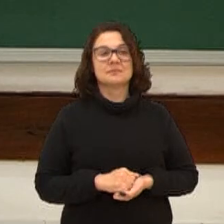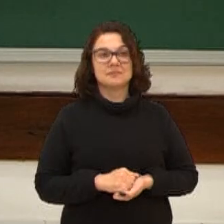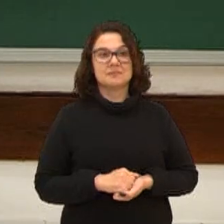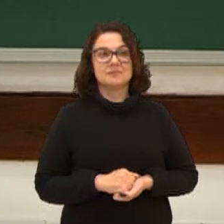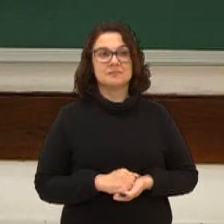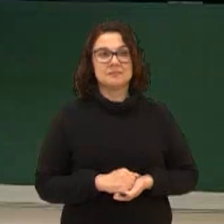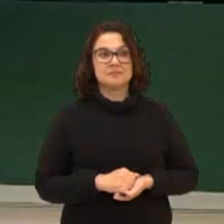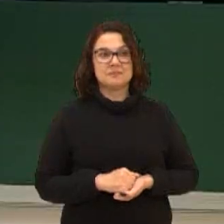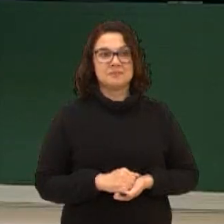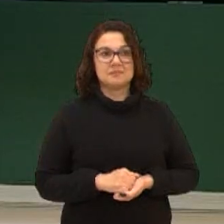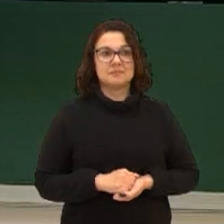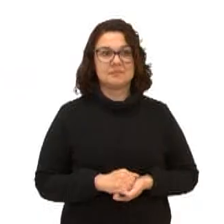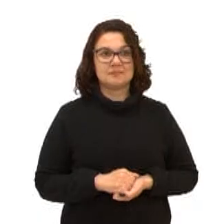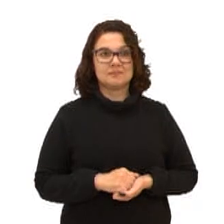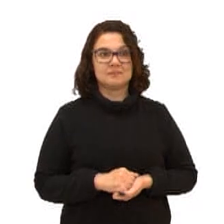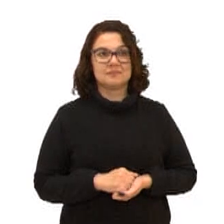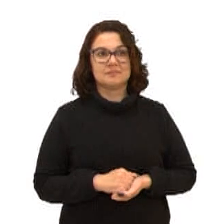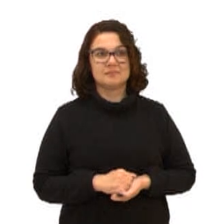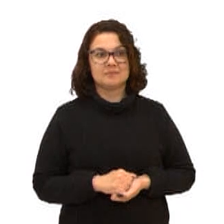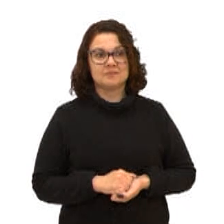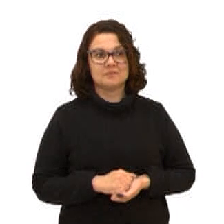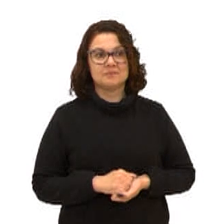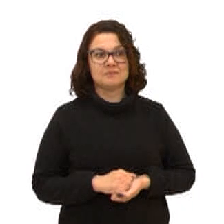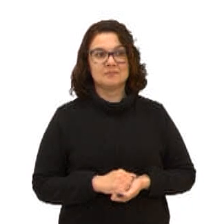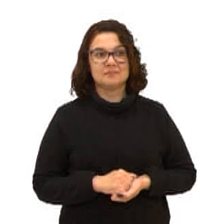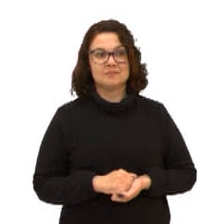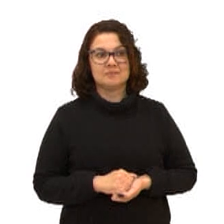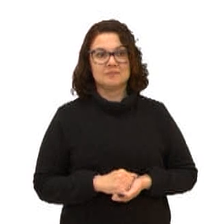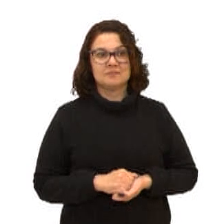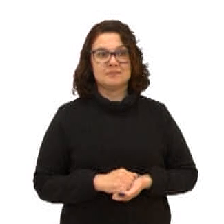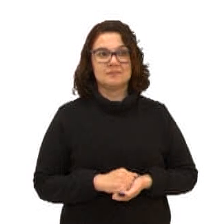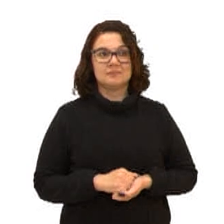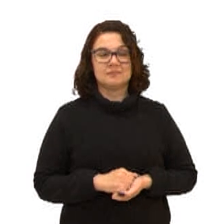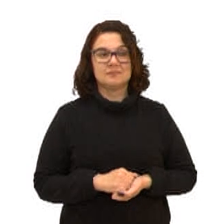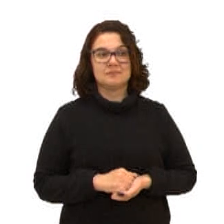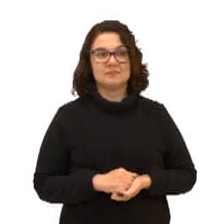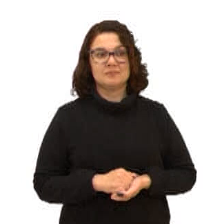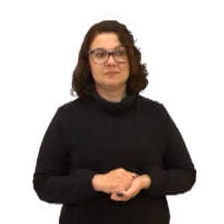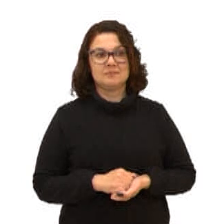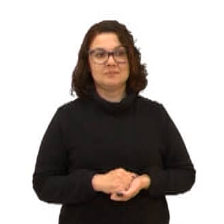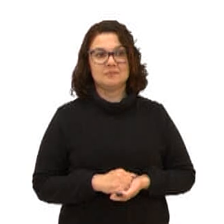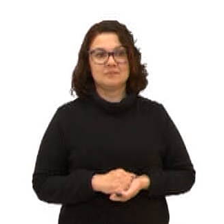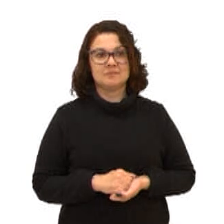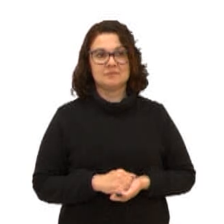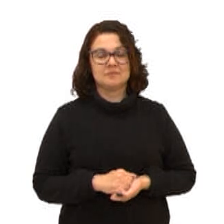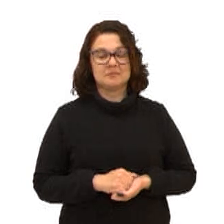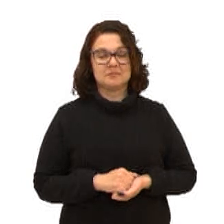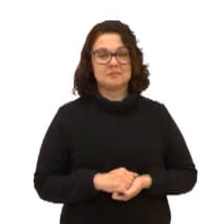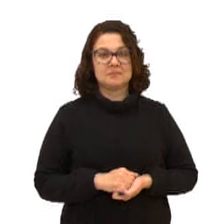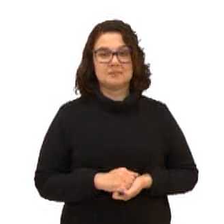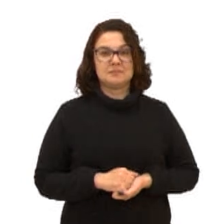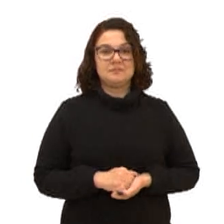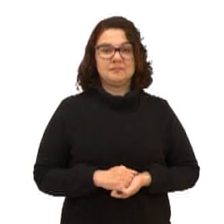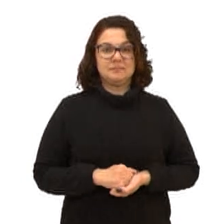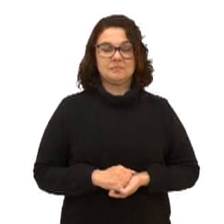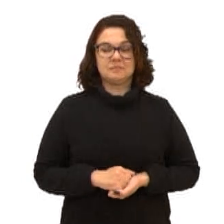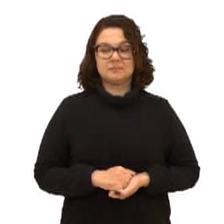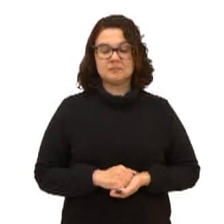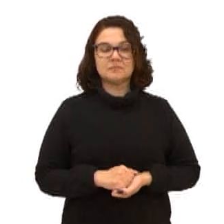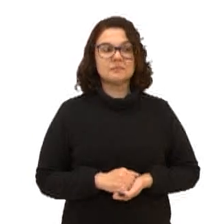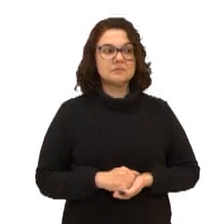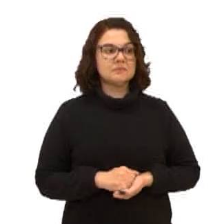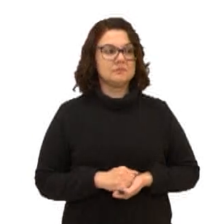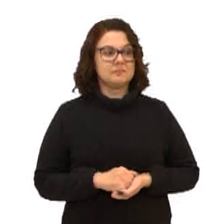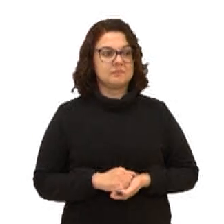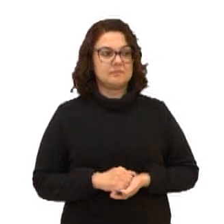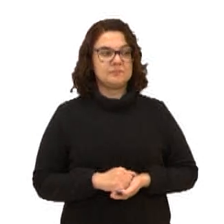es el tema de la viñeta? La alfabetización digital en los adultos. B. Describe lo que sucede